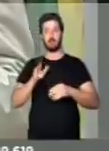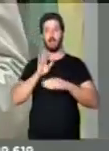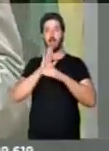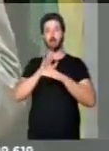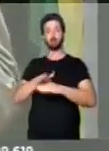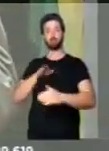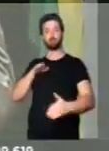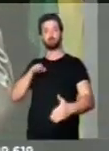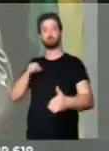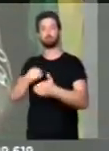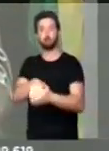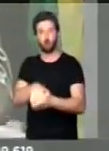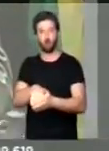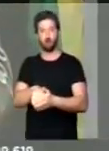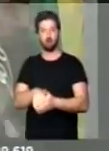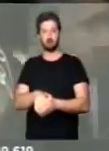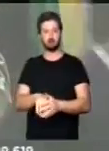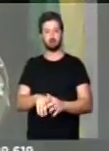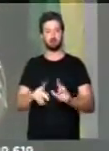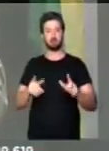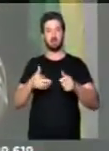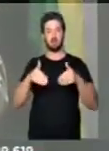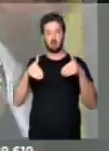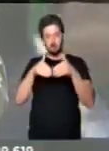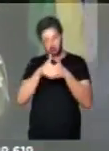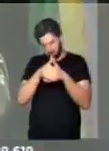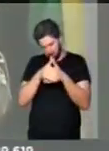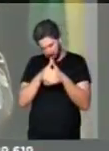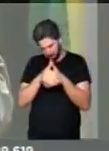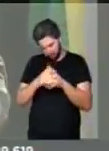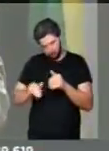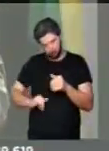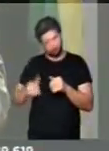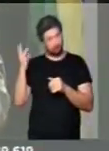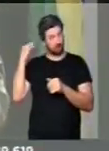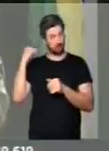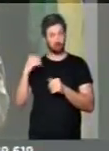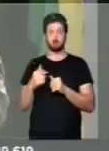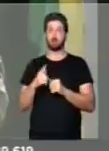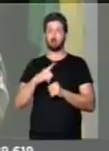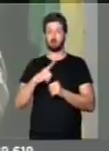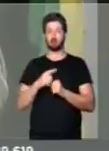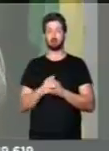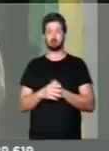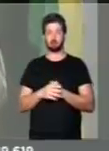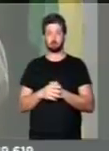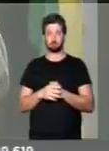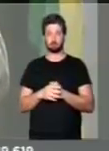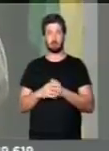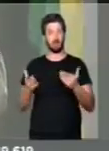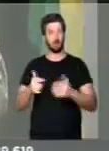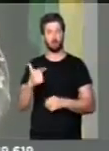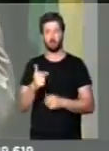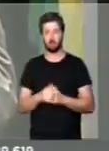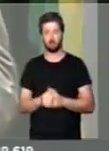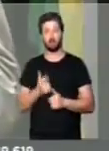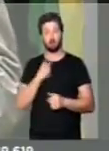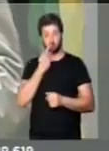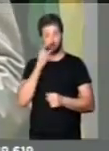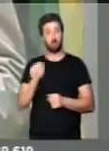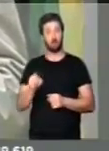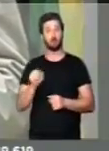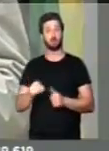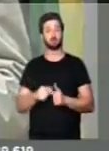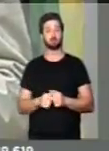chega sem as humilhações de antigamente. Faço esse registro